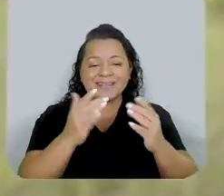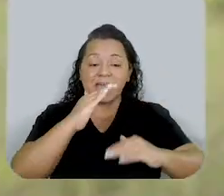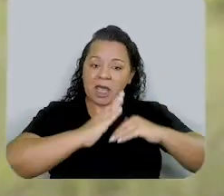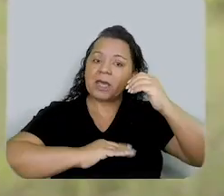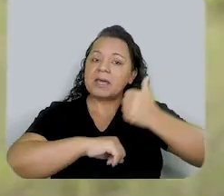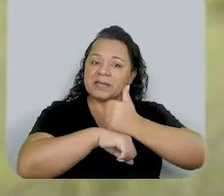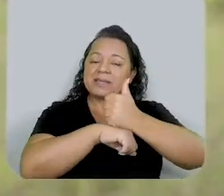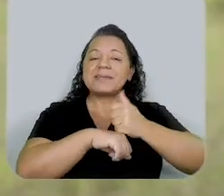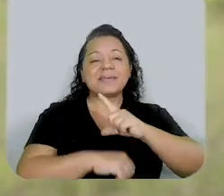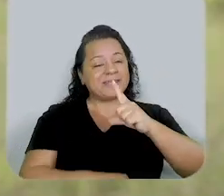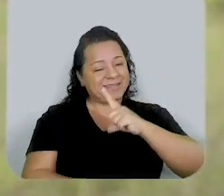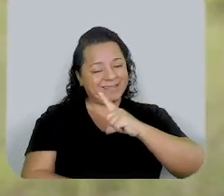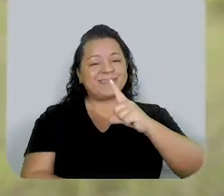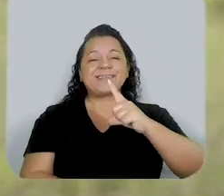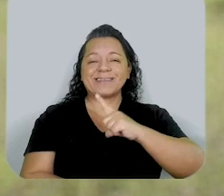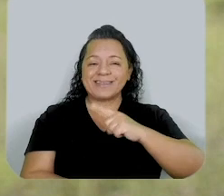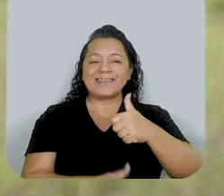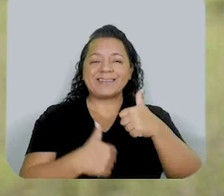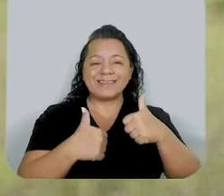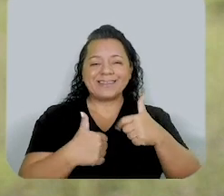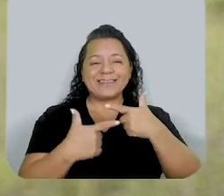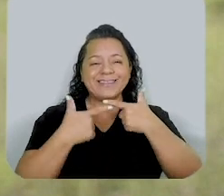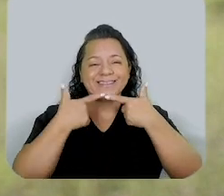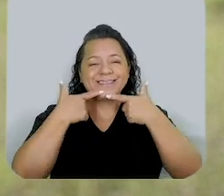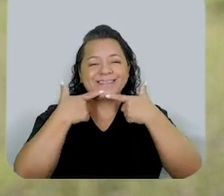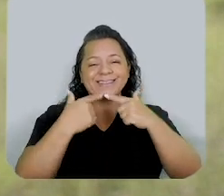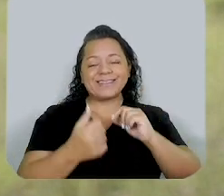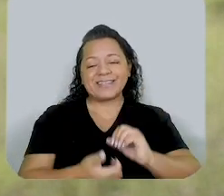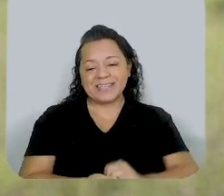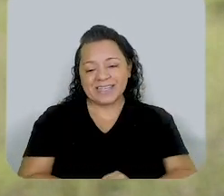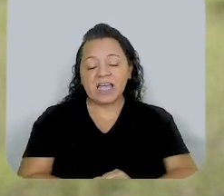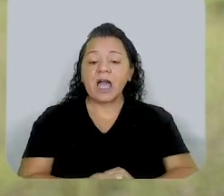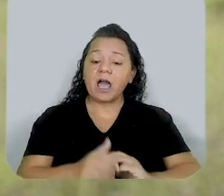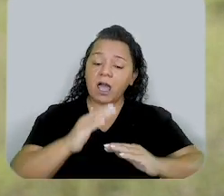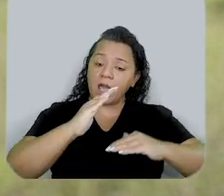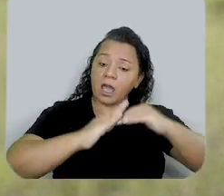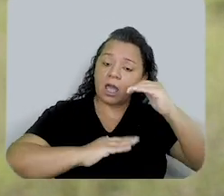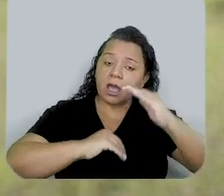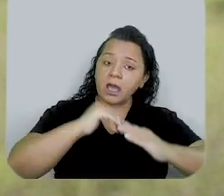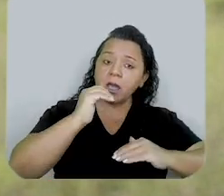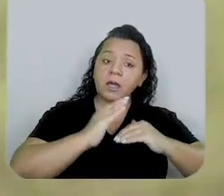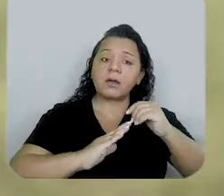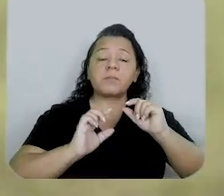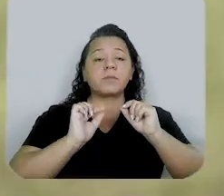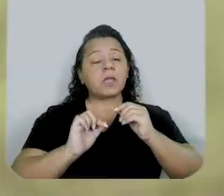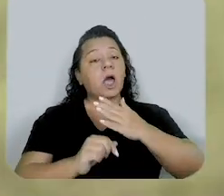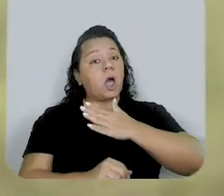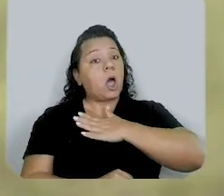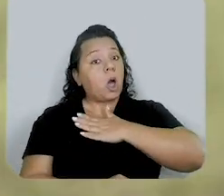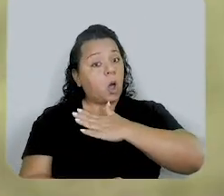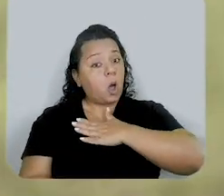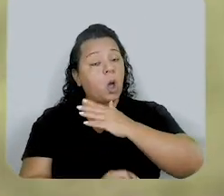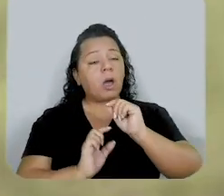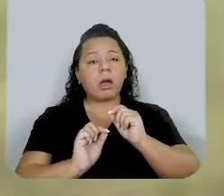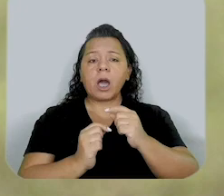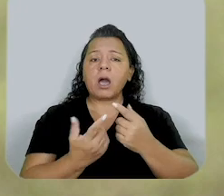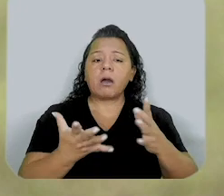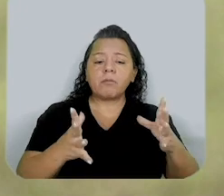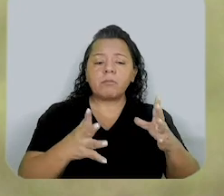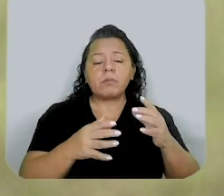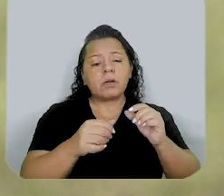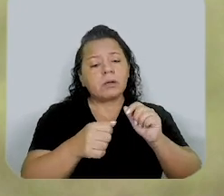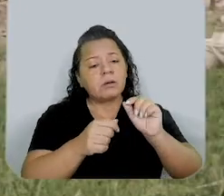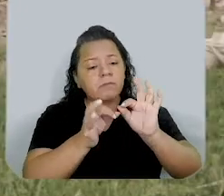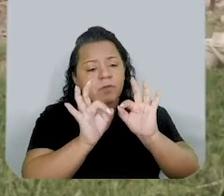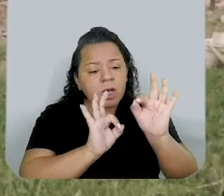É uma profissão que eu gosto, é uma profissão assim, que dá rapidinho de fazer uma canoa, faz um dinheirozinho rapidinho. Conforme for o tamanho dela, de 5 metros, eu